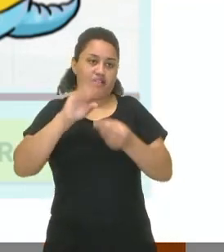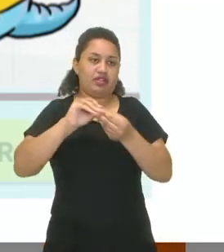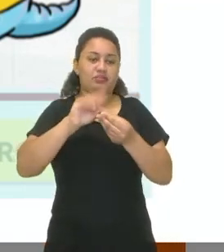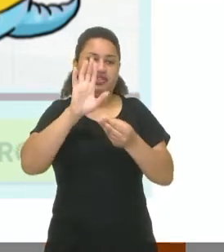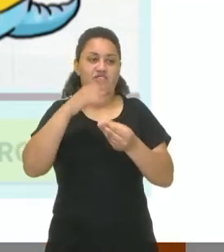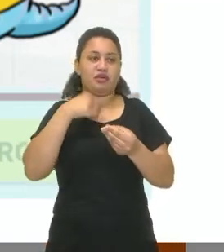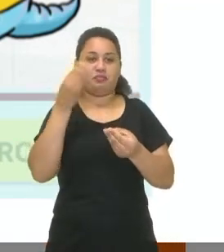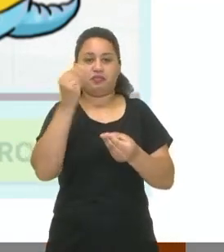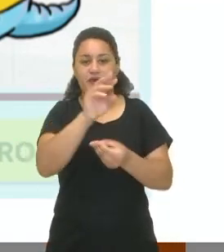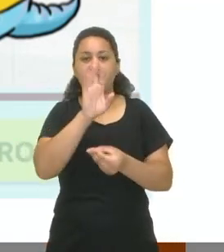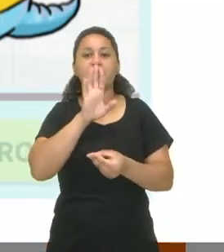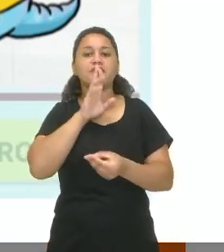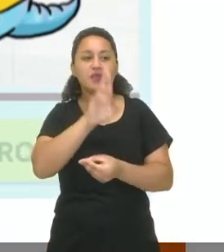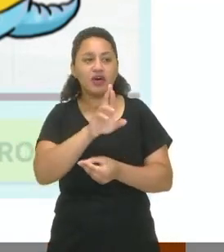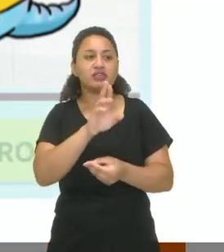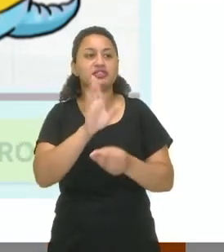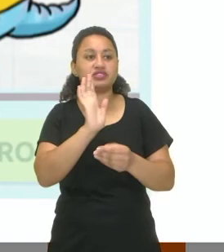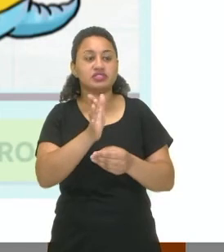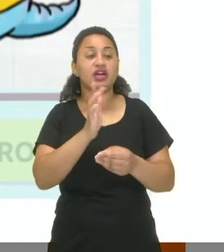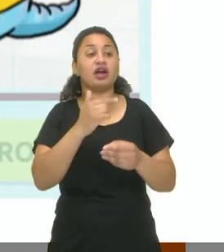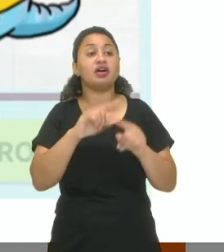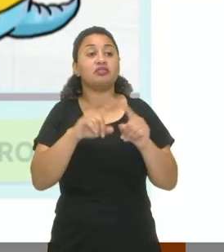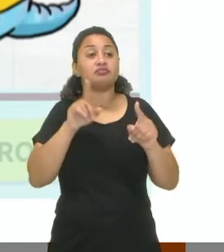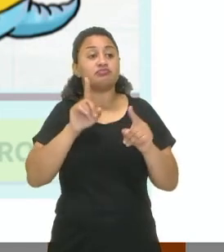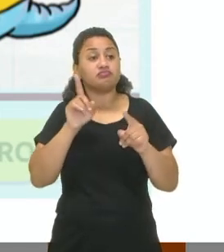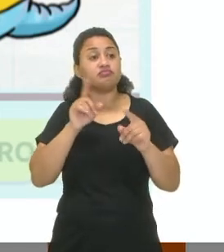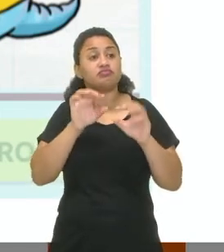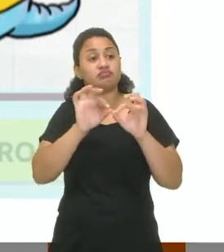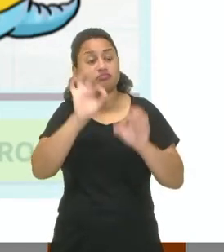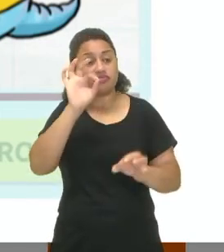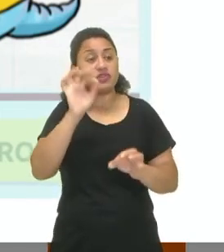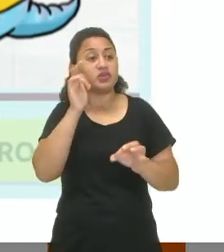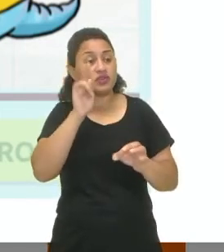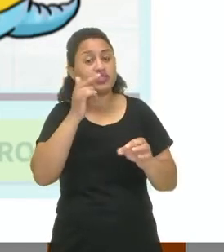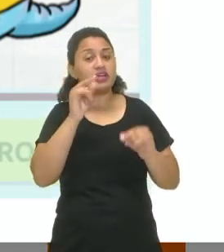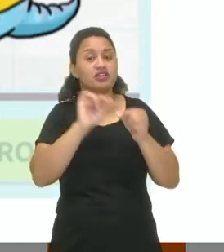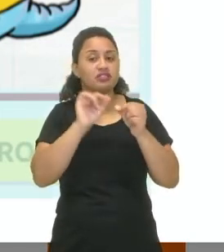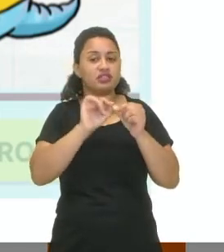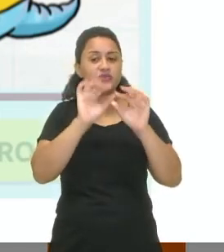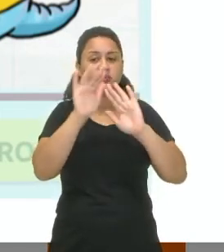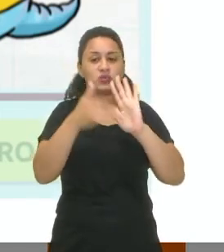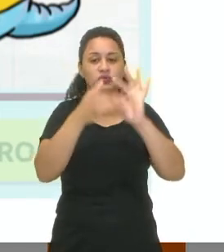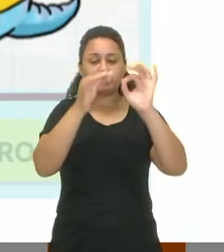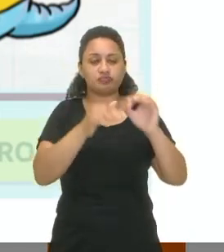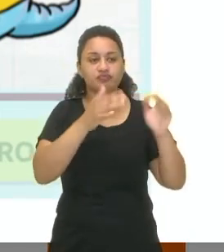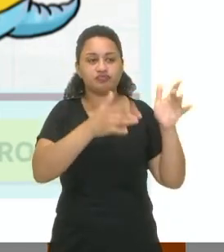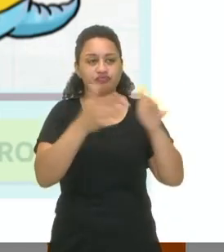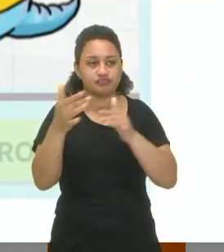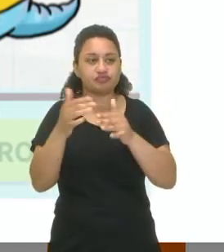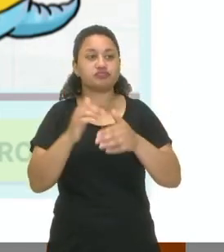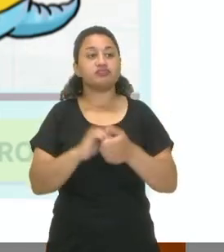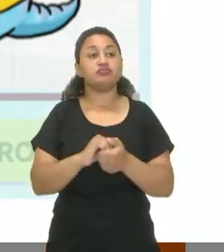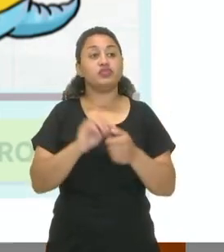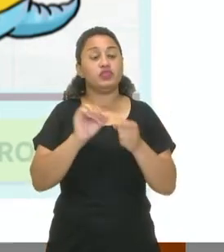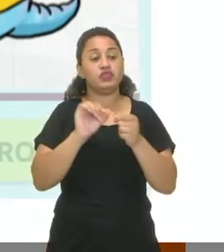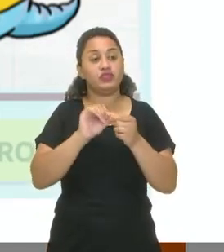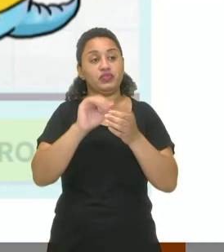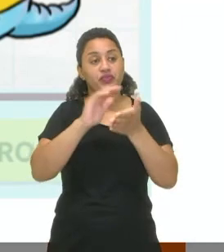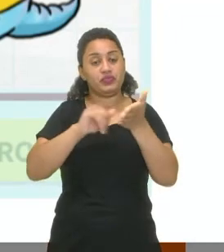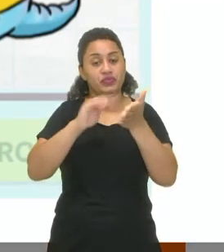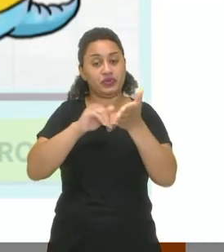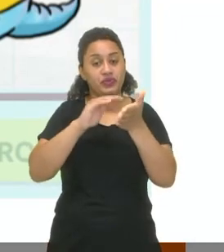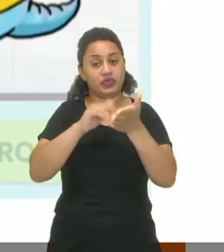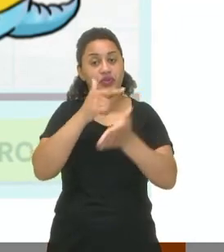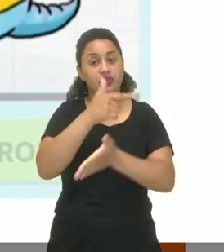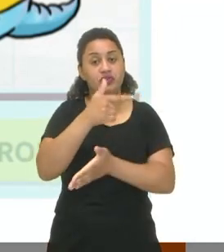o resultado do resto, né? Mas aí no longo a gente consegue acompanhar perfeitamente, né? Aí a gente faz ali essa continha de